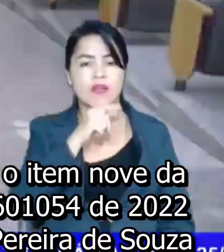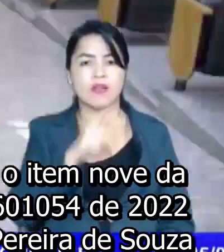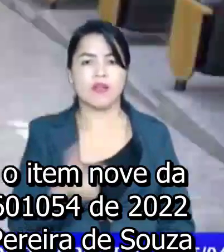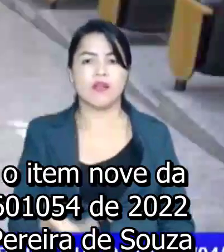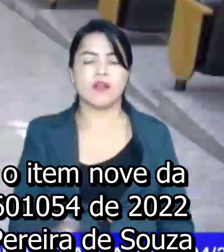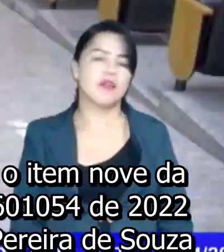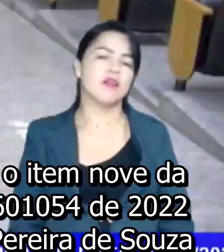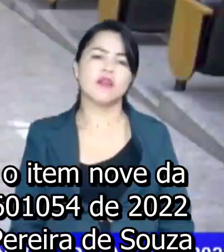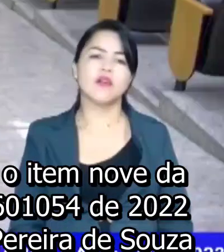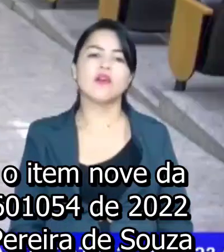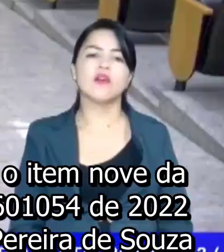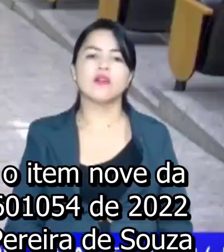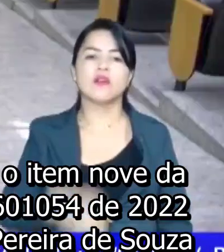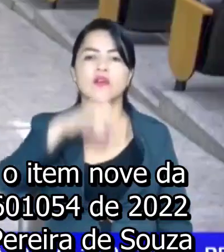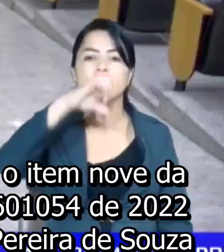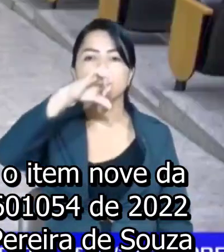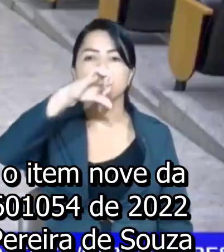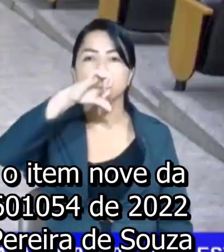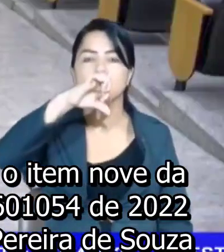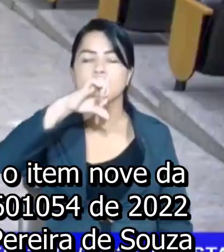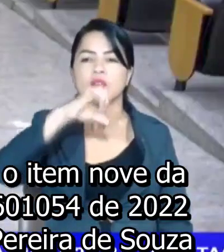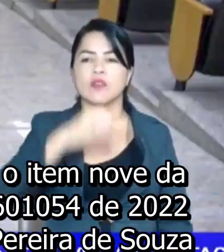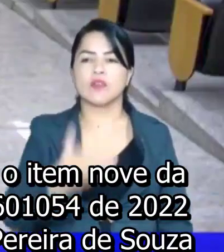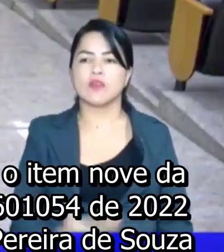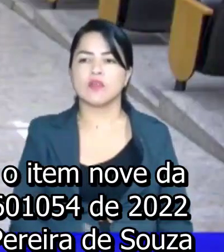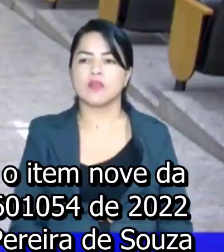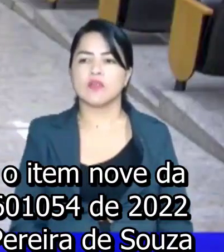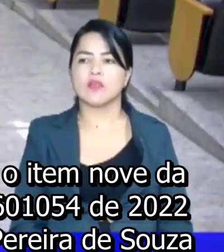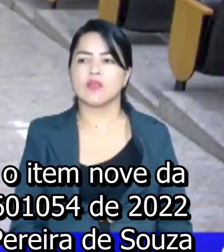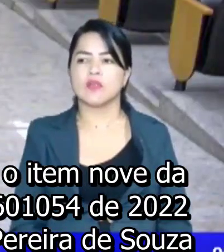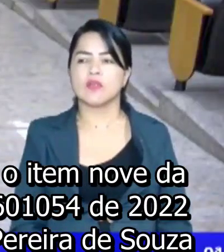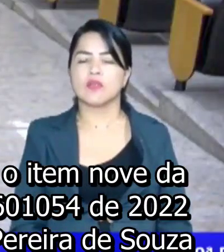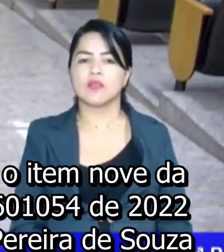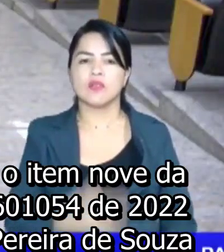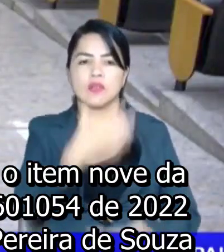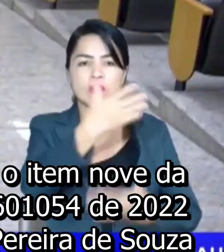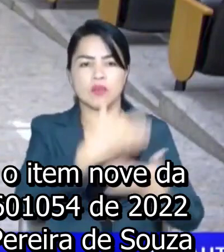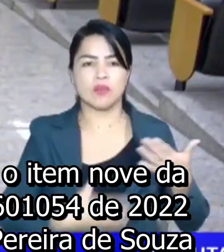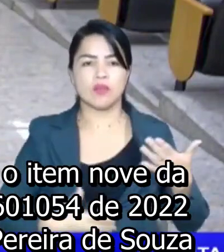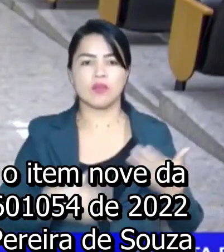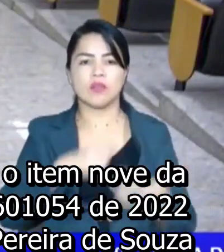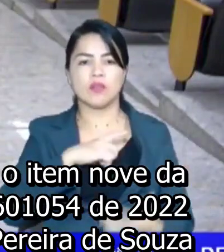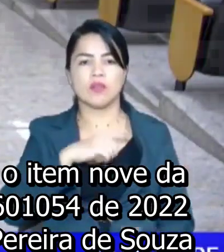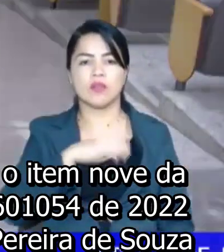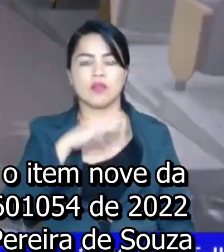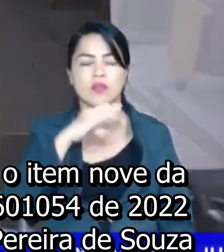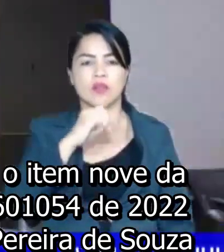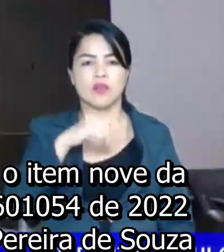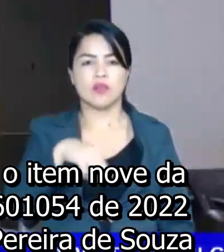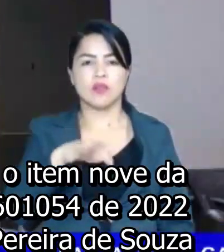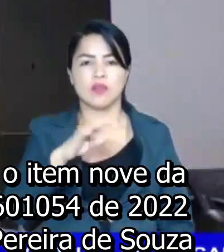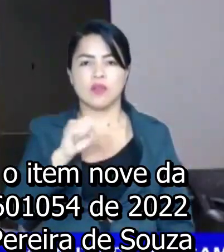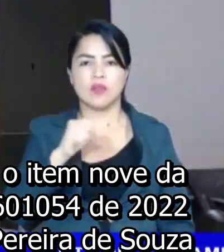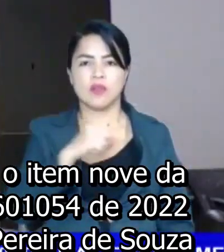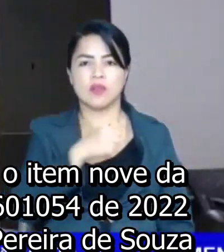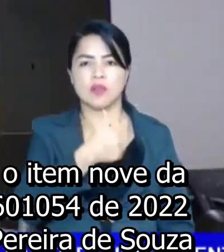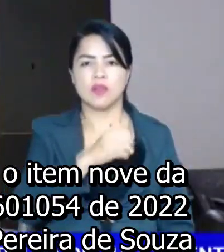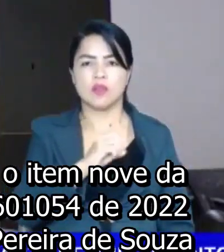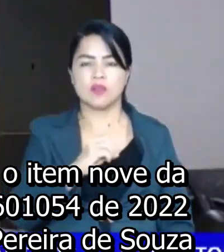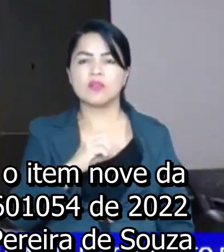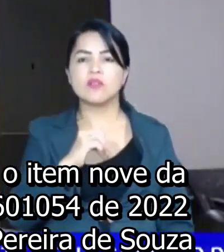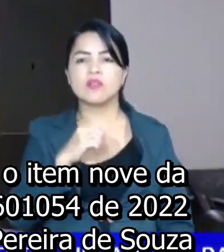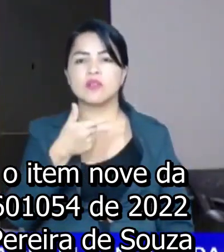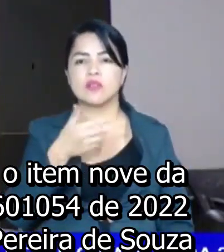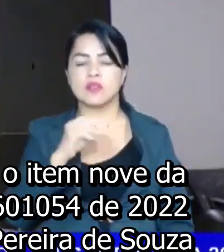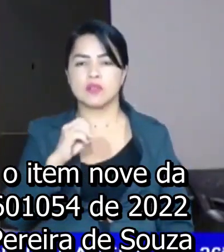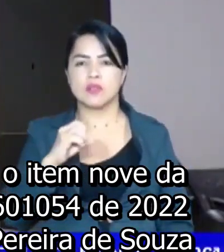chamar o item 9 da pauta, doutor Orlando. Imagem É a ampla prestação do de contas plenário. número 060 Desembargador João 1054 de Lages ao centro 2022, da origem tribuna Macapá,